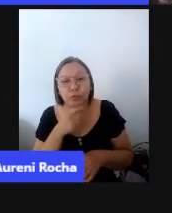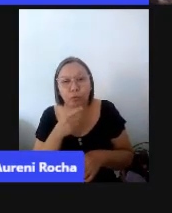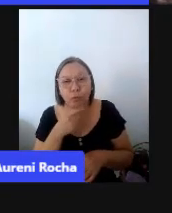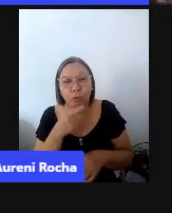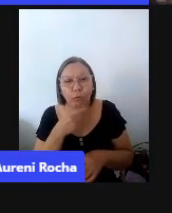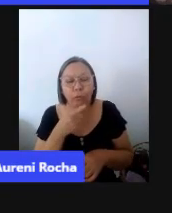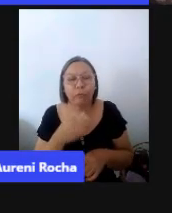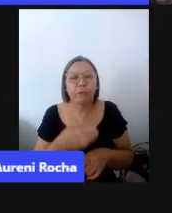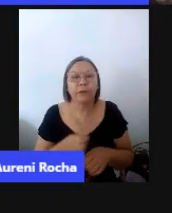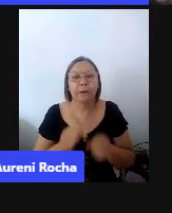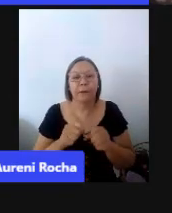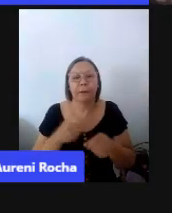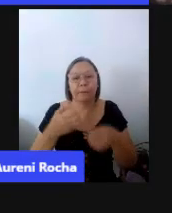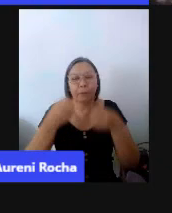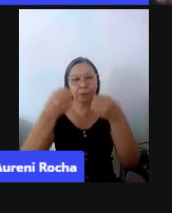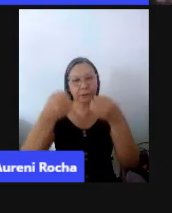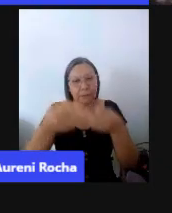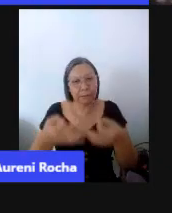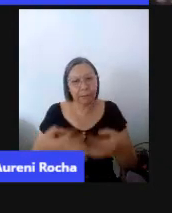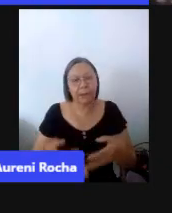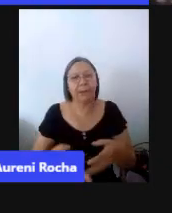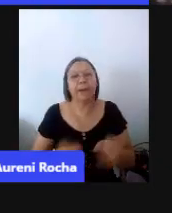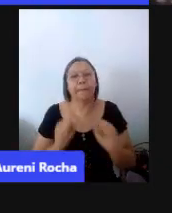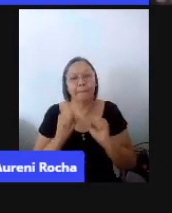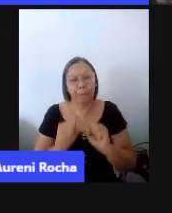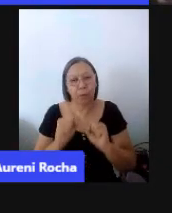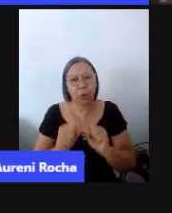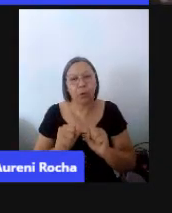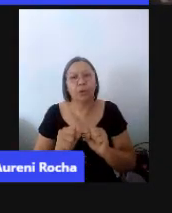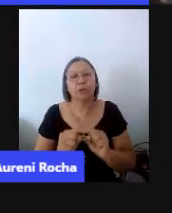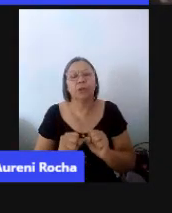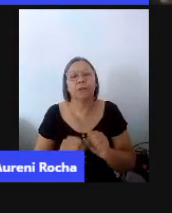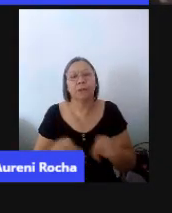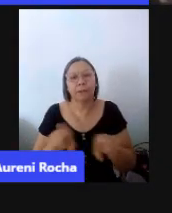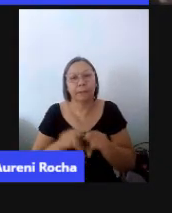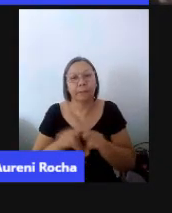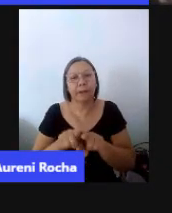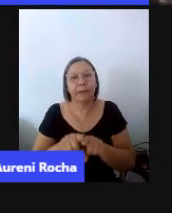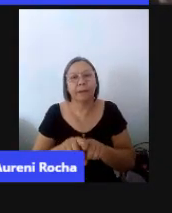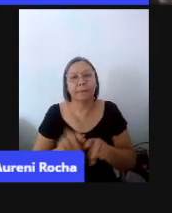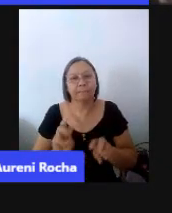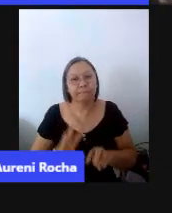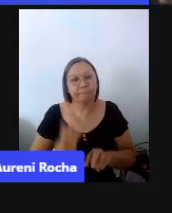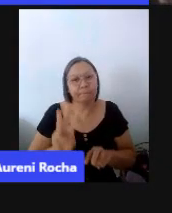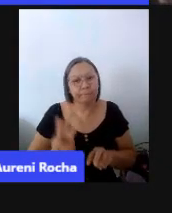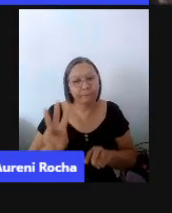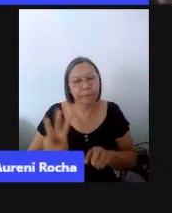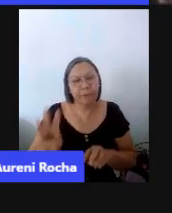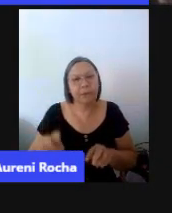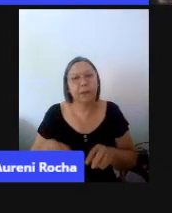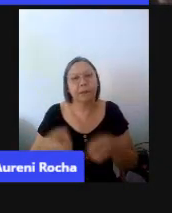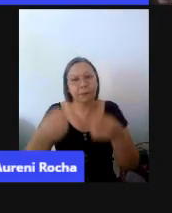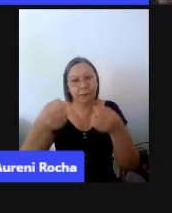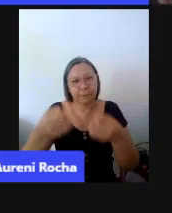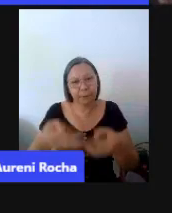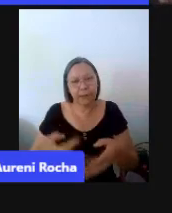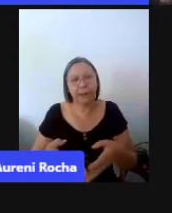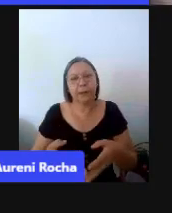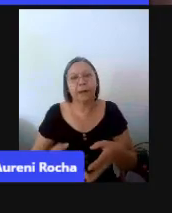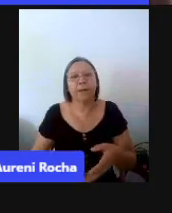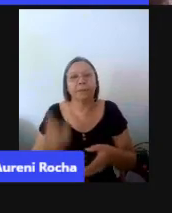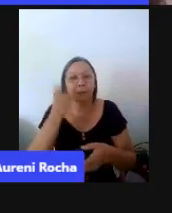maiores esclarecimentos, vocês podem escrever diretamente aí no site, que aí a gente consegue falar com